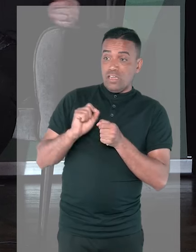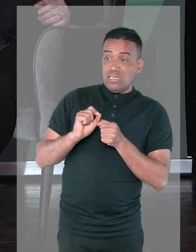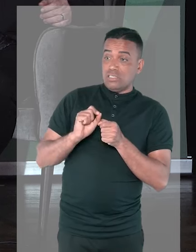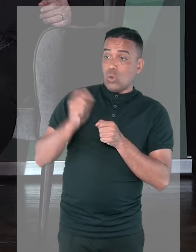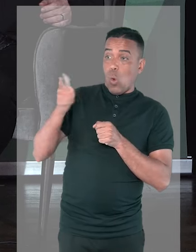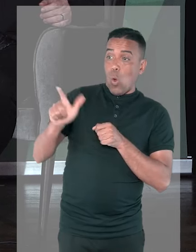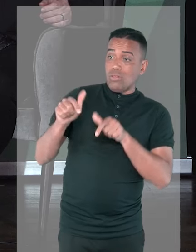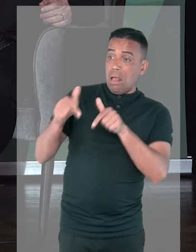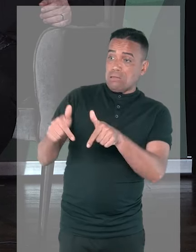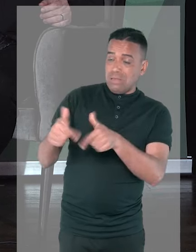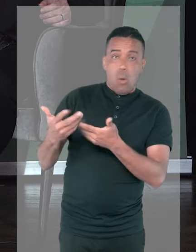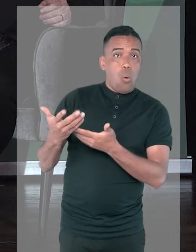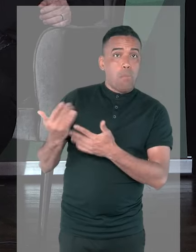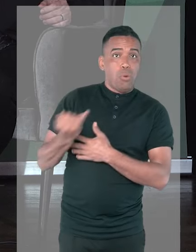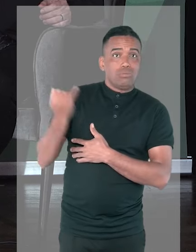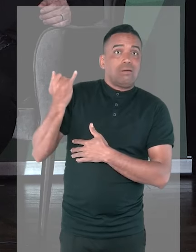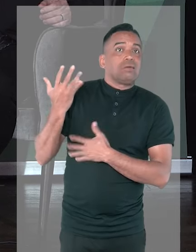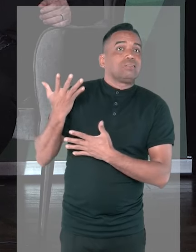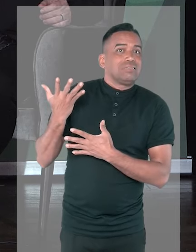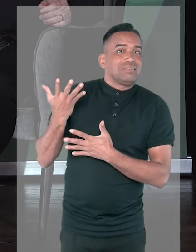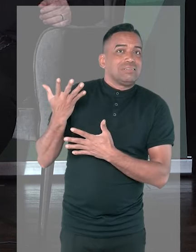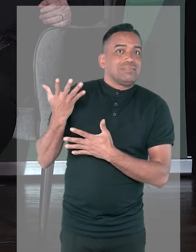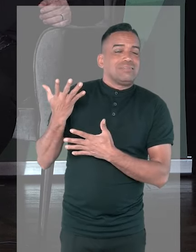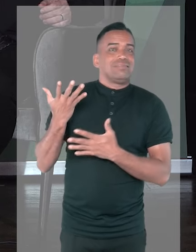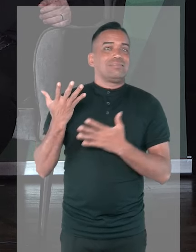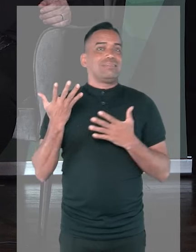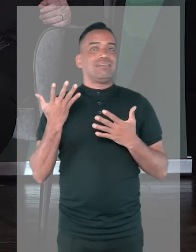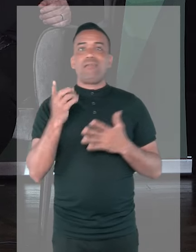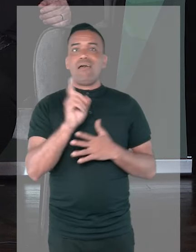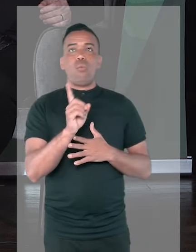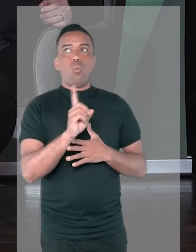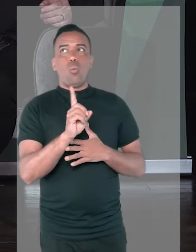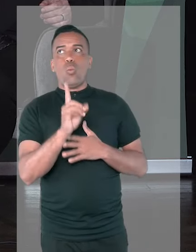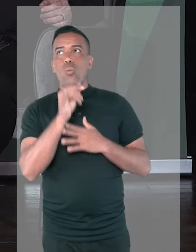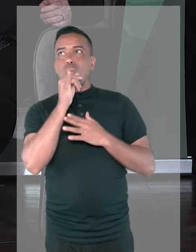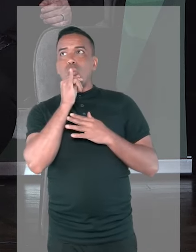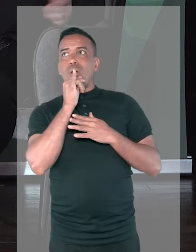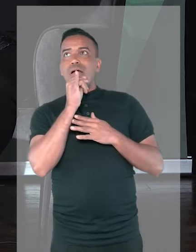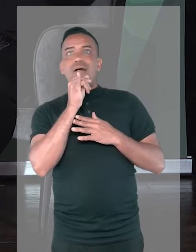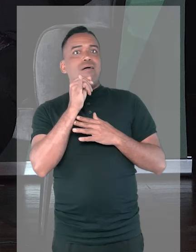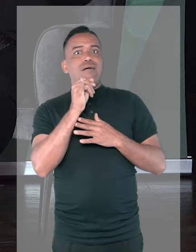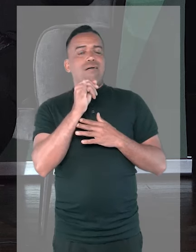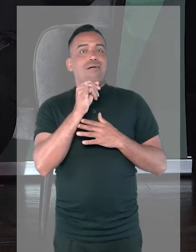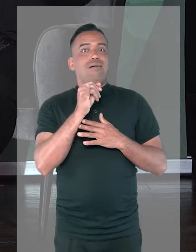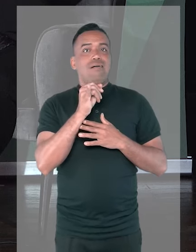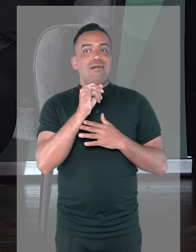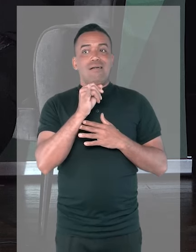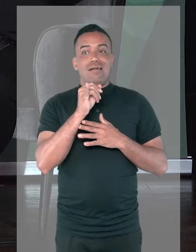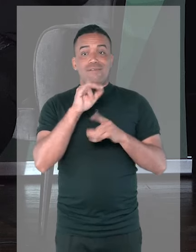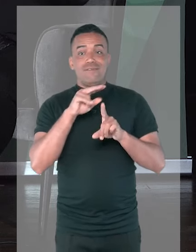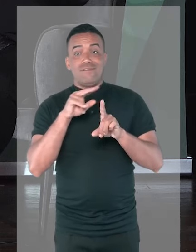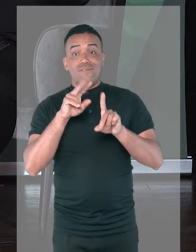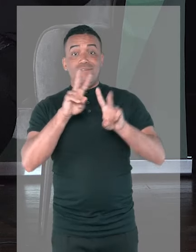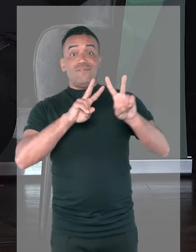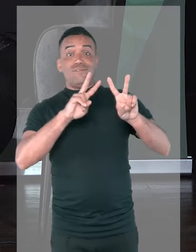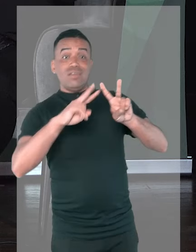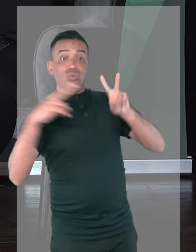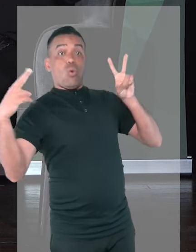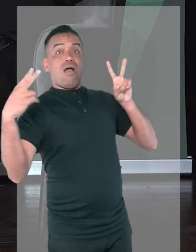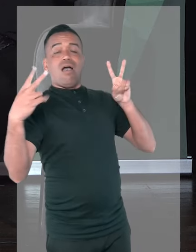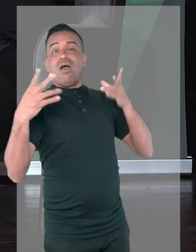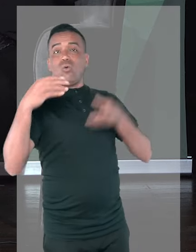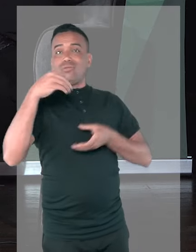mais importantes, que não estão, não são um elemento virtual que está dentro do meu